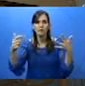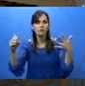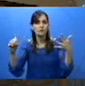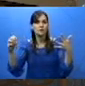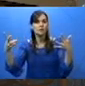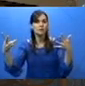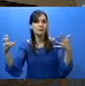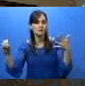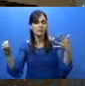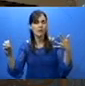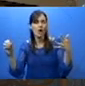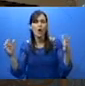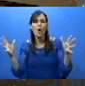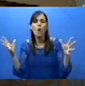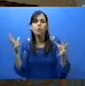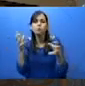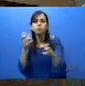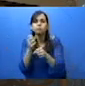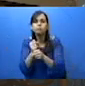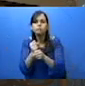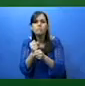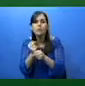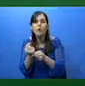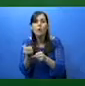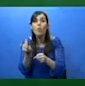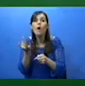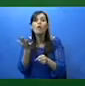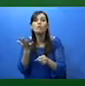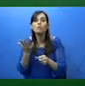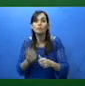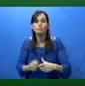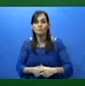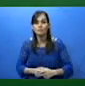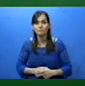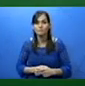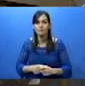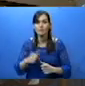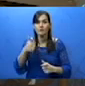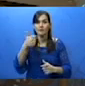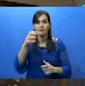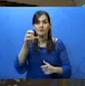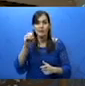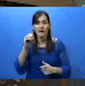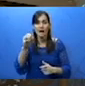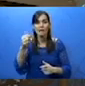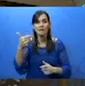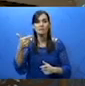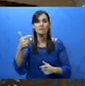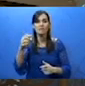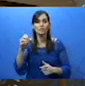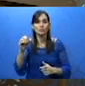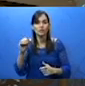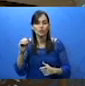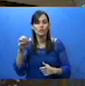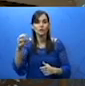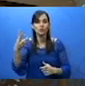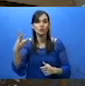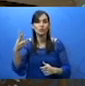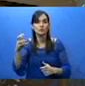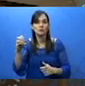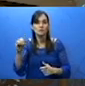vamos contar. Vamos lá? De 10 em 10. Vamos lá? Ó. 10, 20,